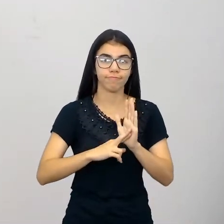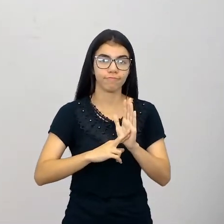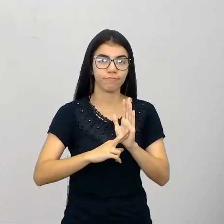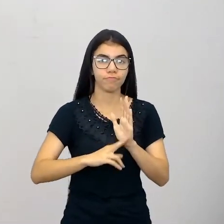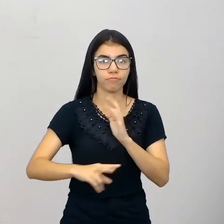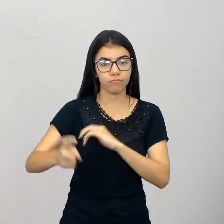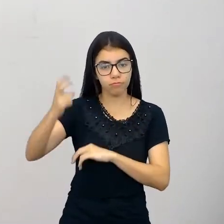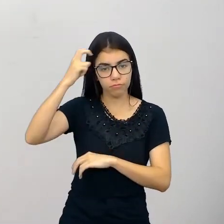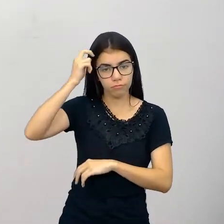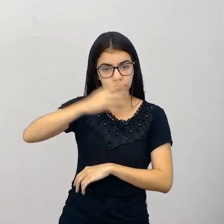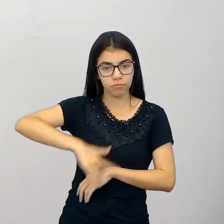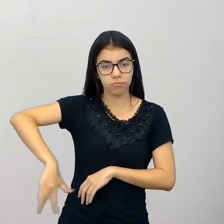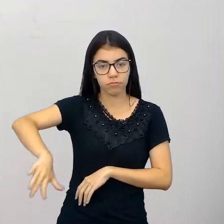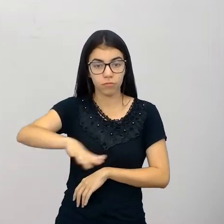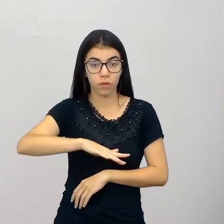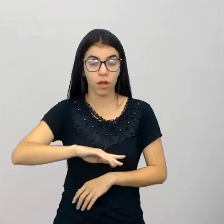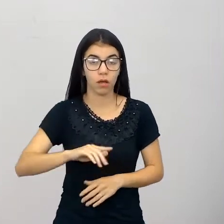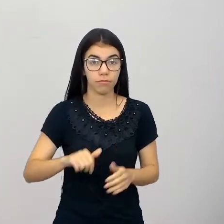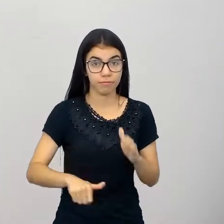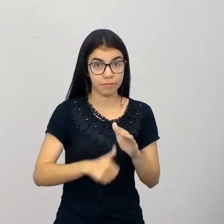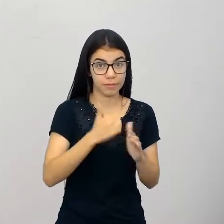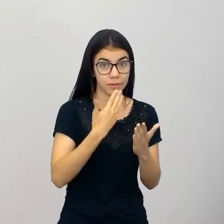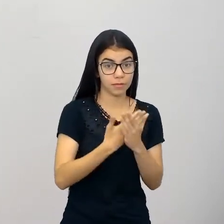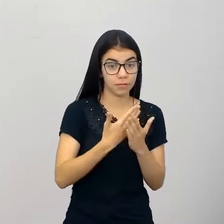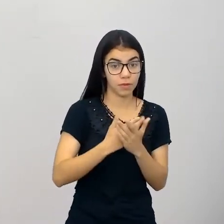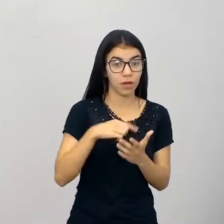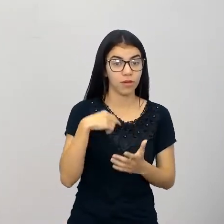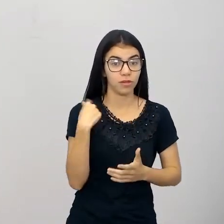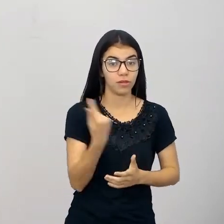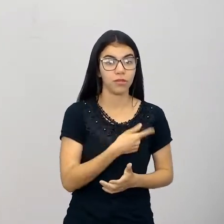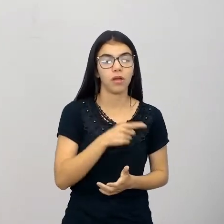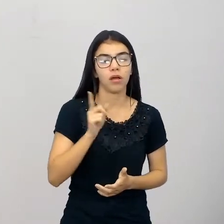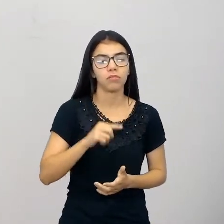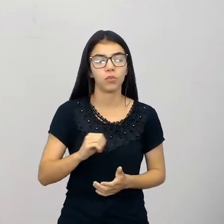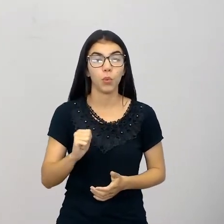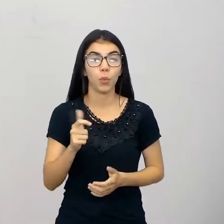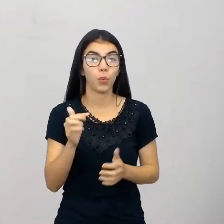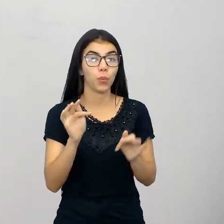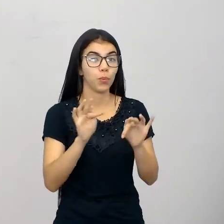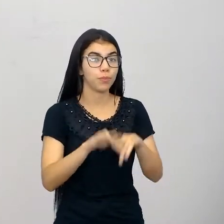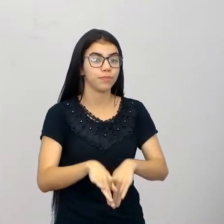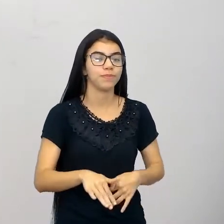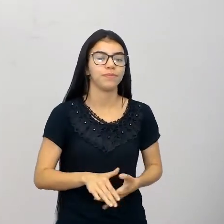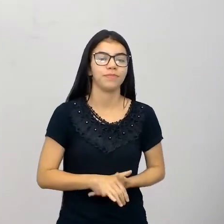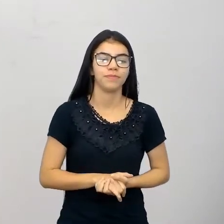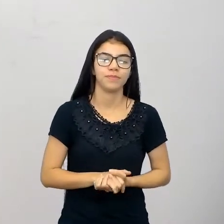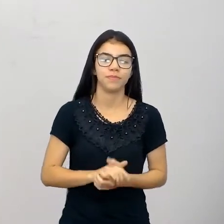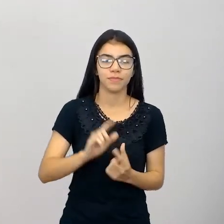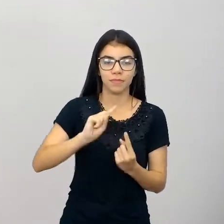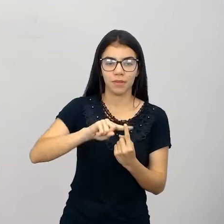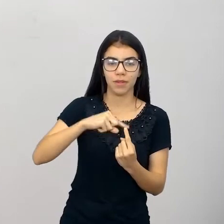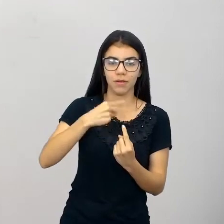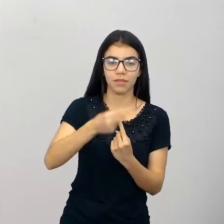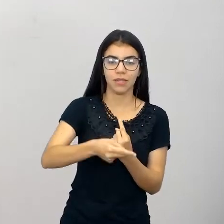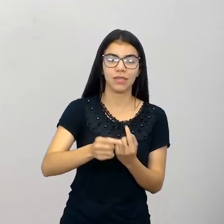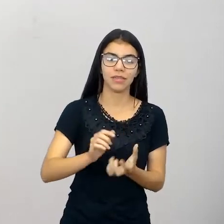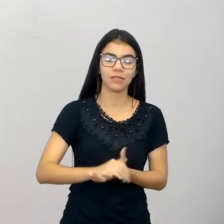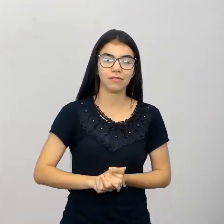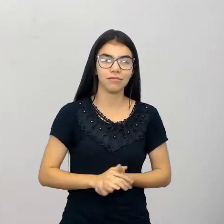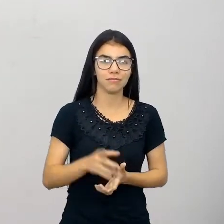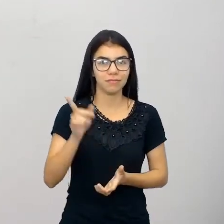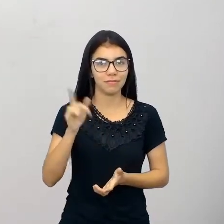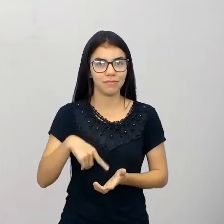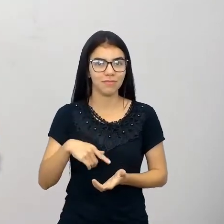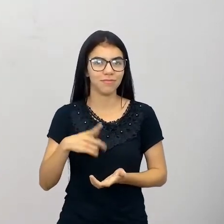para mais uma aula. Gente, estamos indo para a reta final, depois de ter pensado